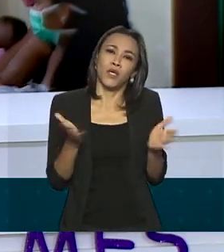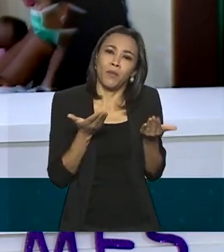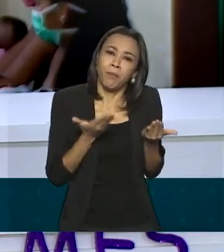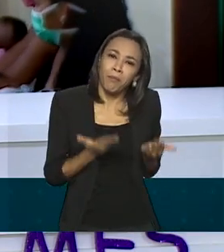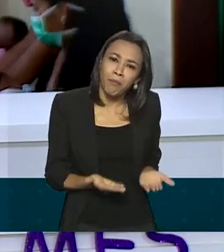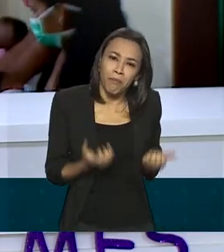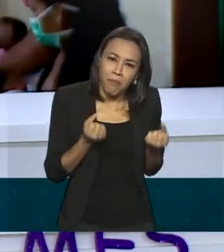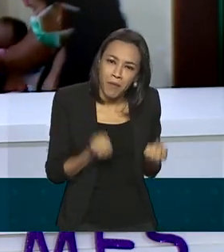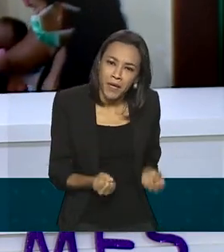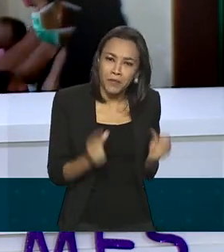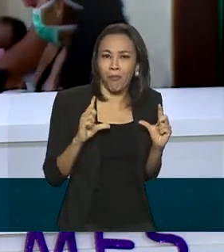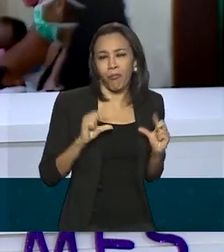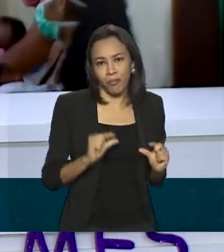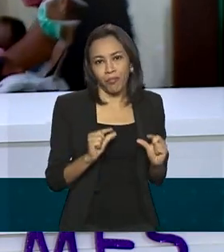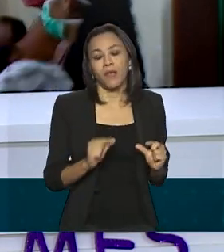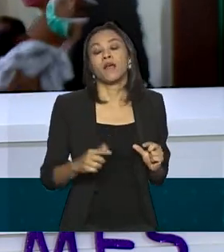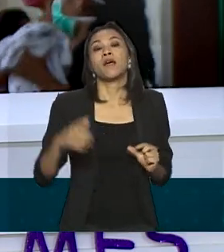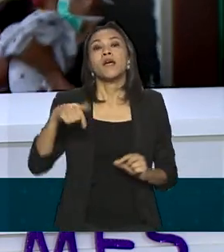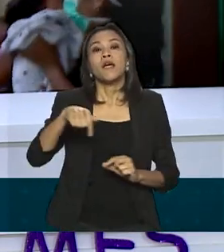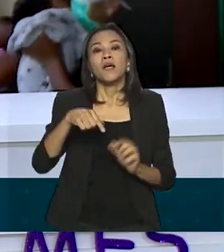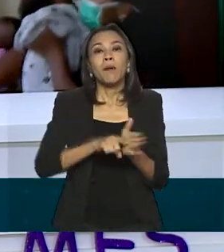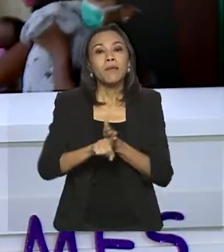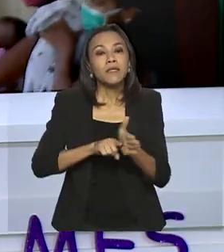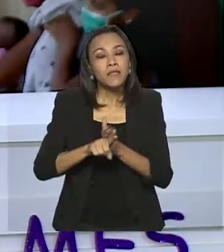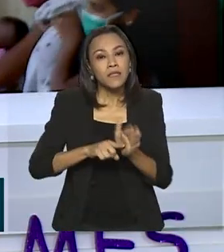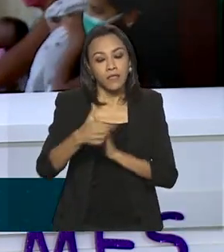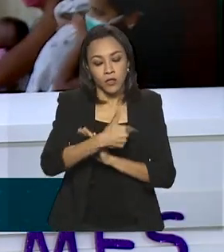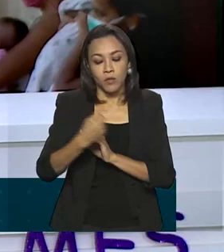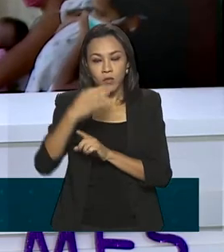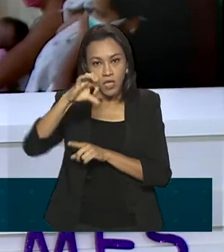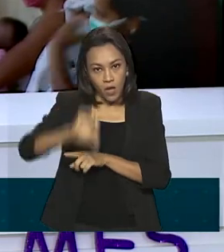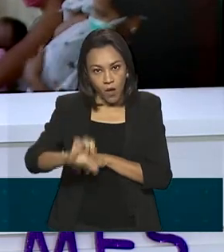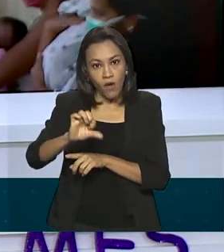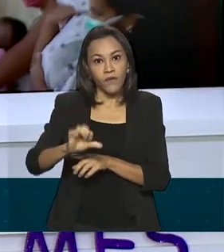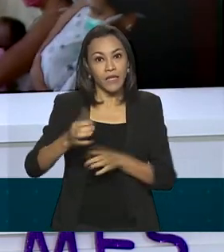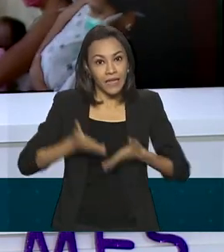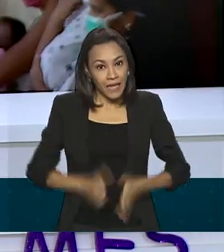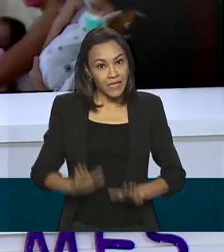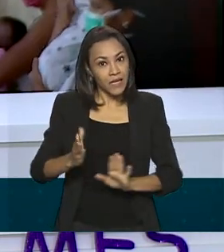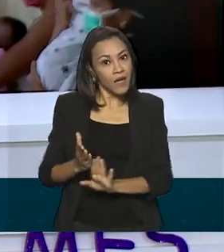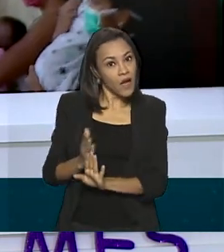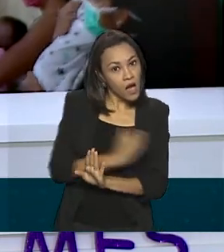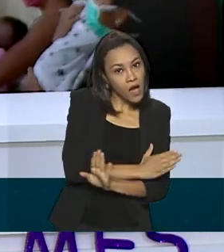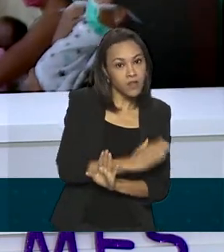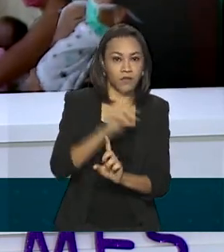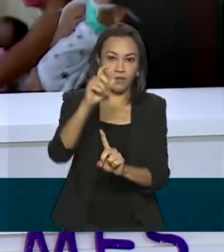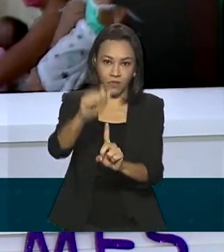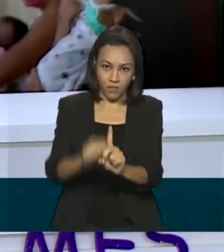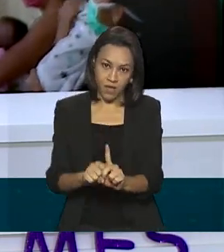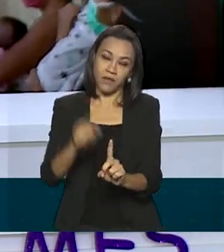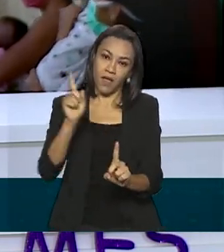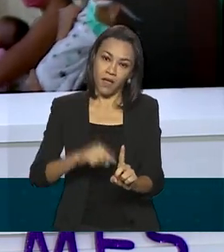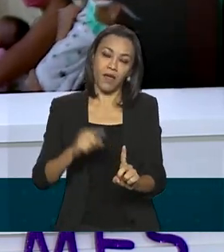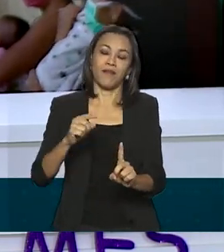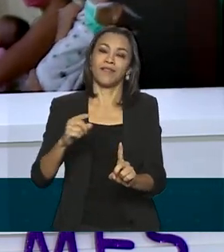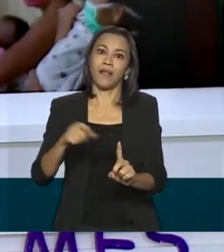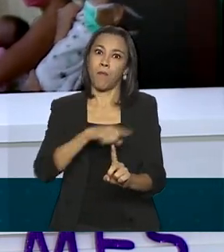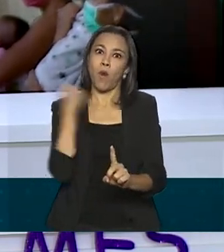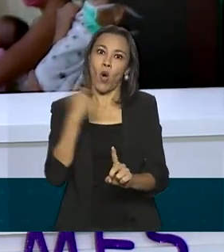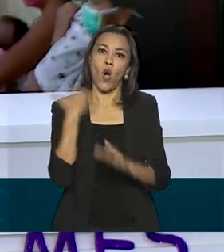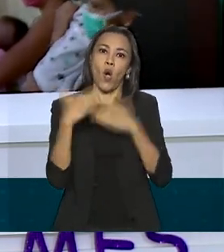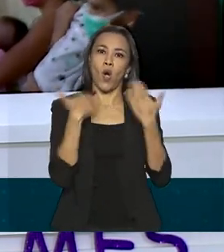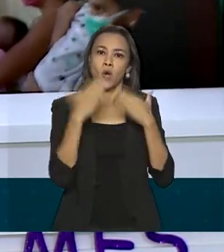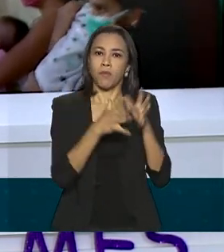da Organização Mundial de Saúde, em 2019, o nascimento antes do tempo foi a principal causa de mortalidade infantil.